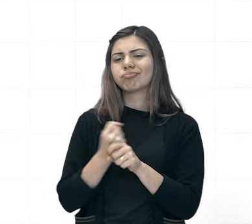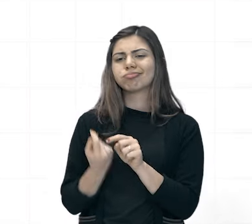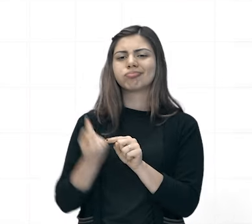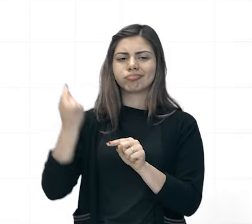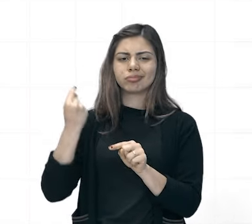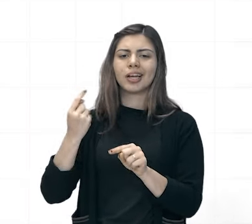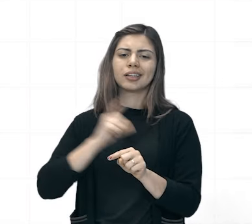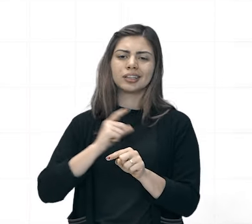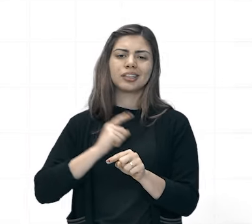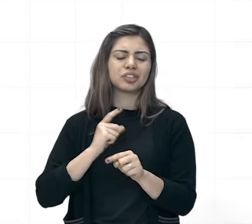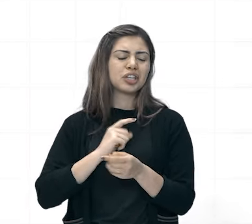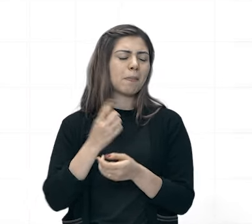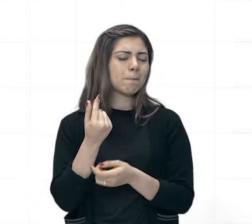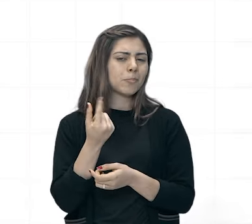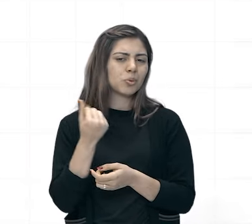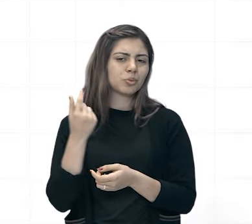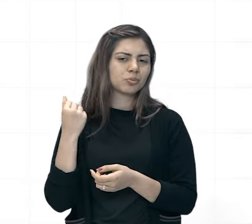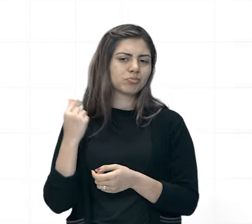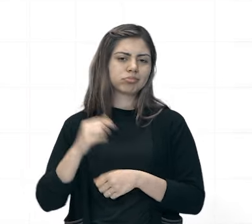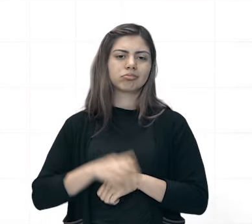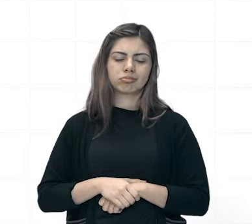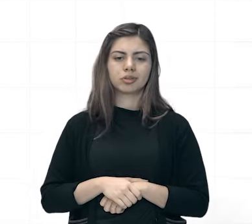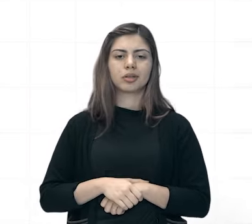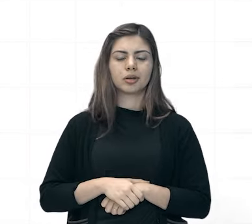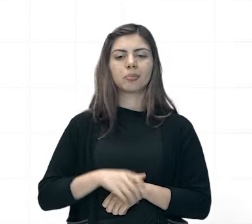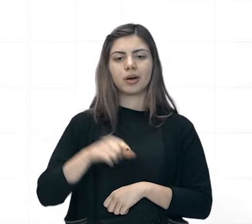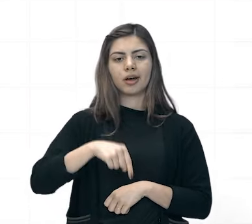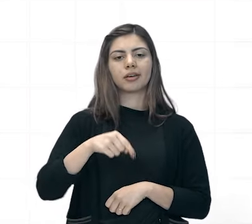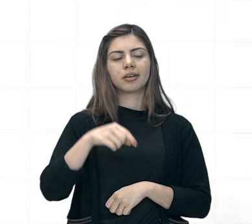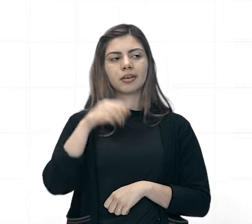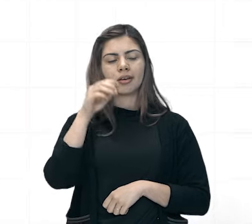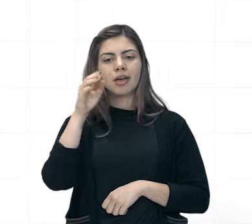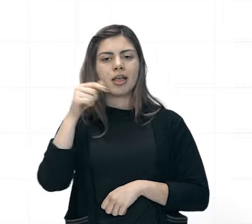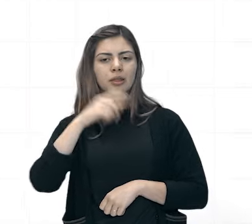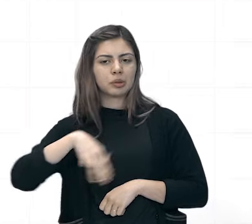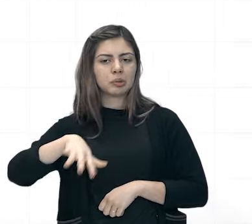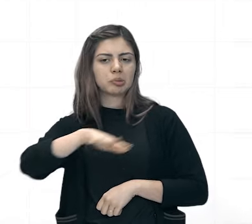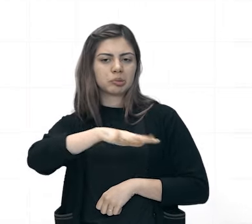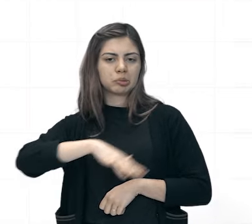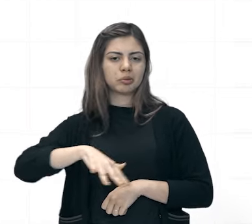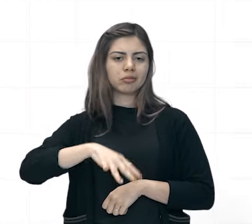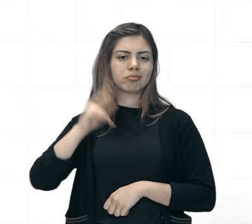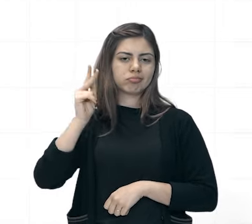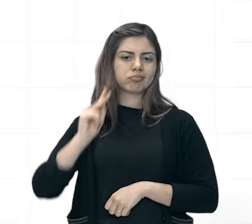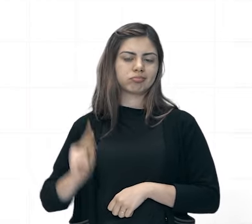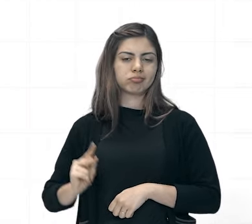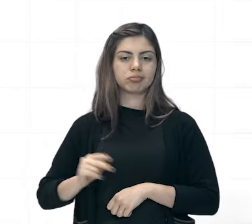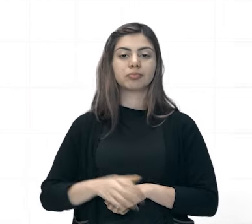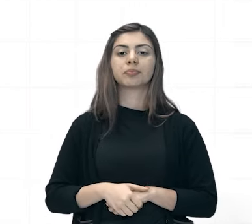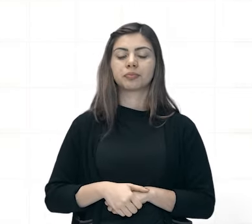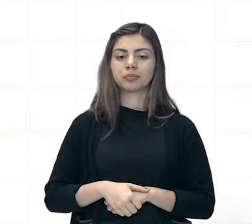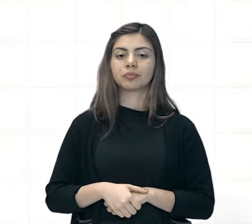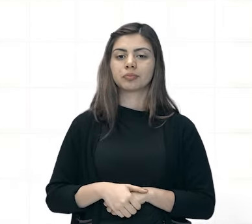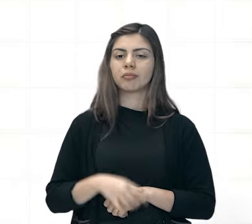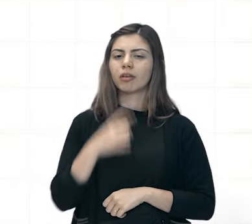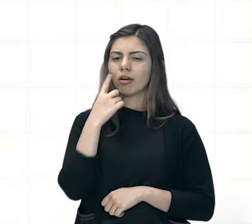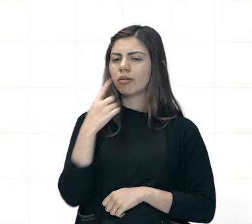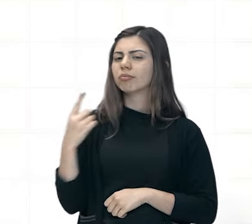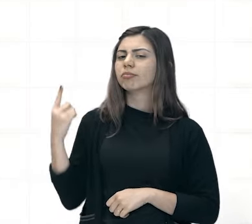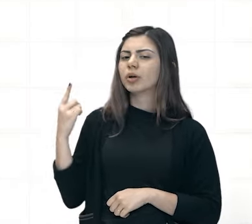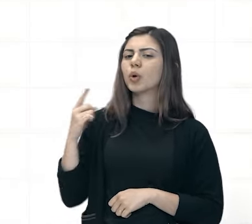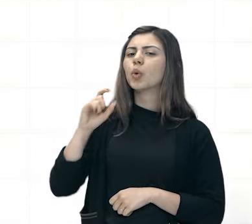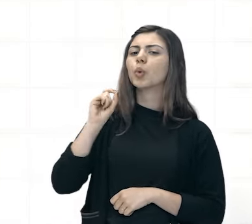que existia há muito tempo na história da humanidade. Inclusive, olha só que interessante,